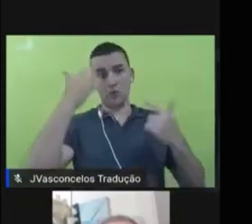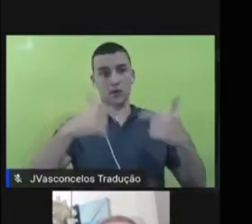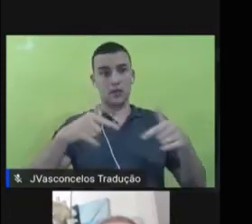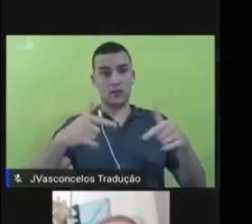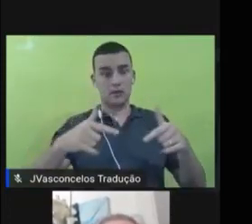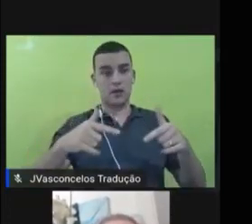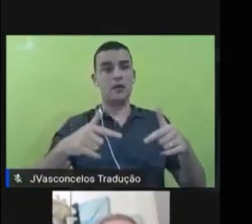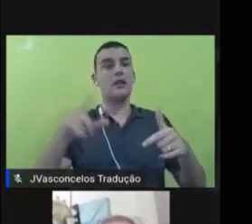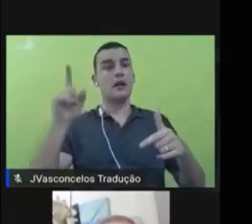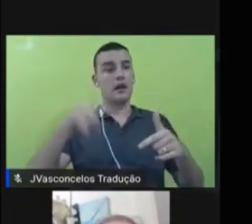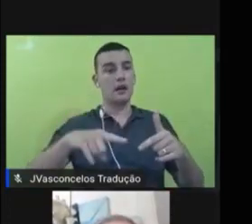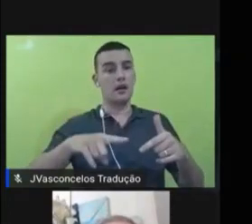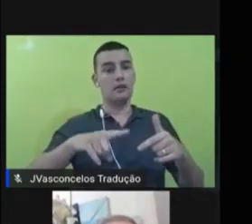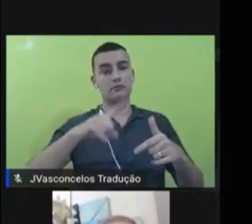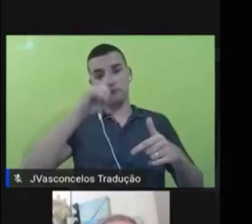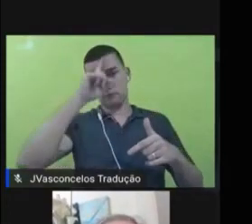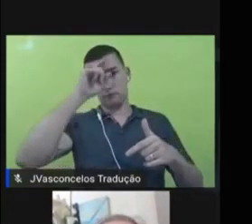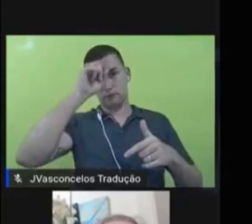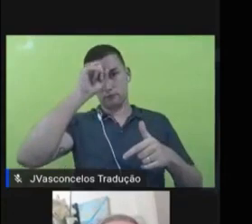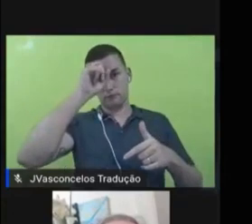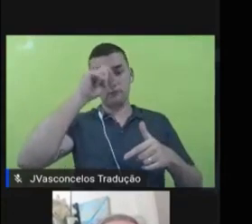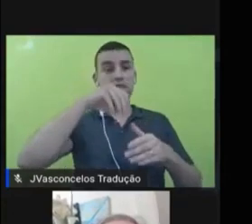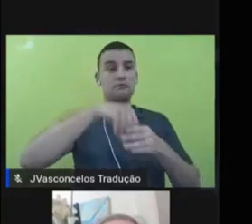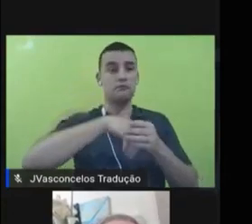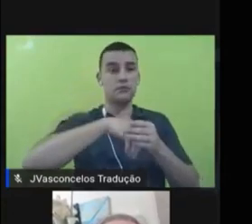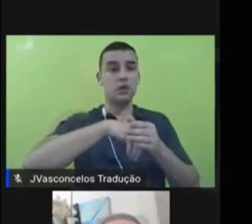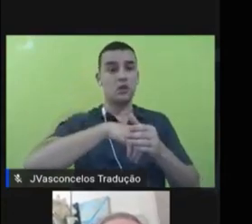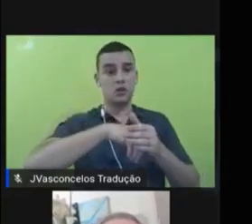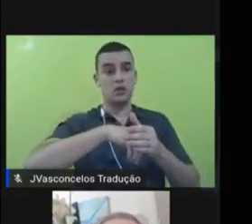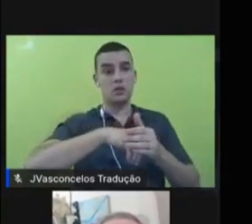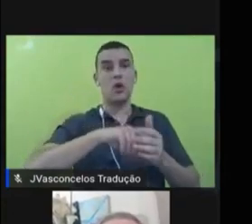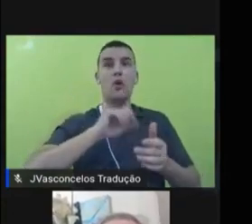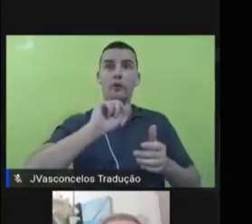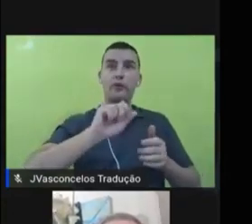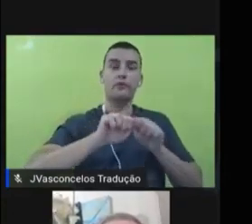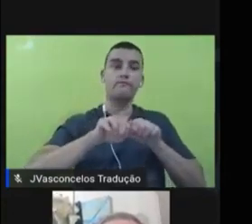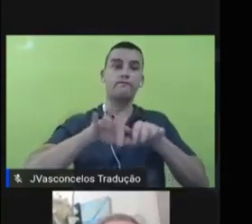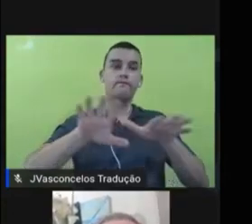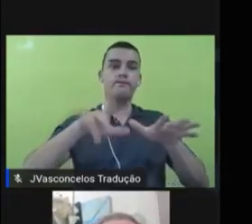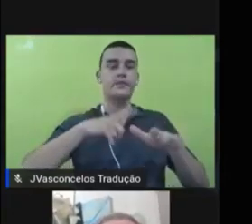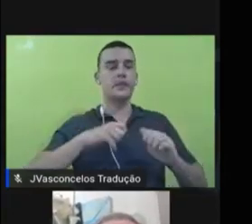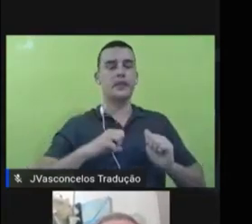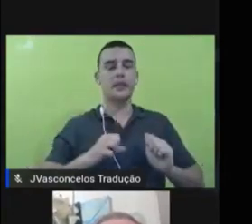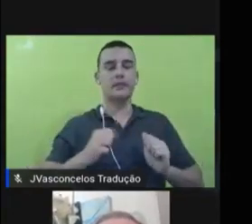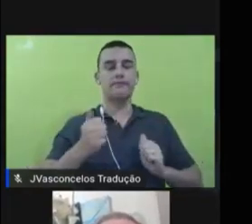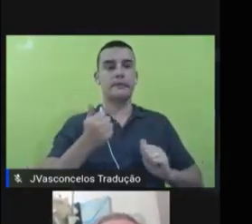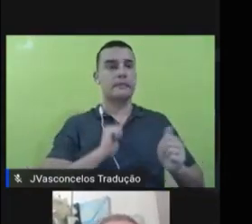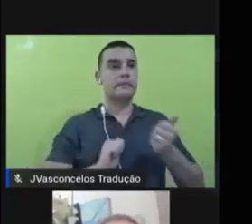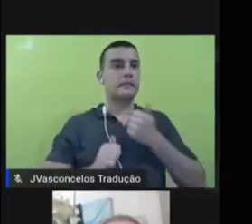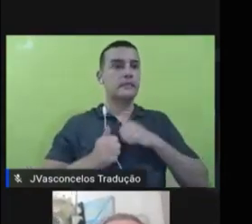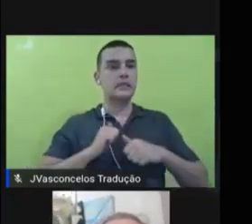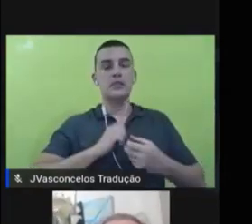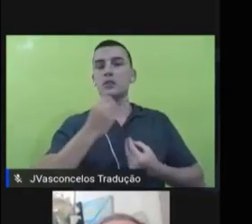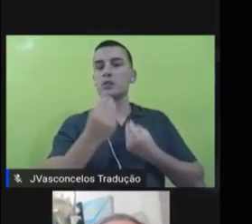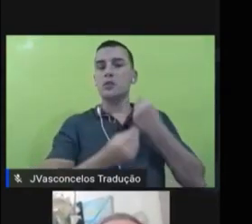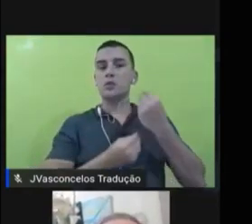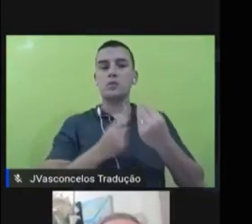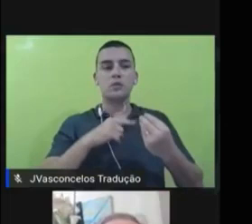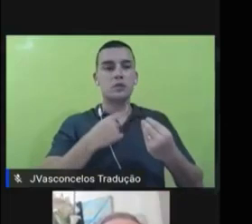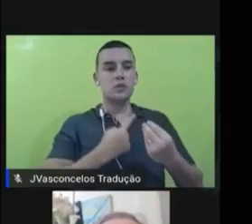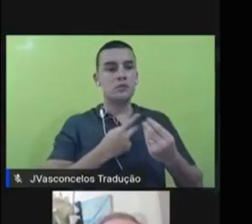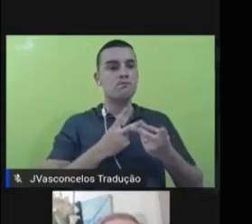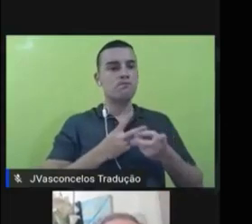APD já trabalha nessa perspectiva hoje que a pandemia tem nos angustiado tanto, como manter o link, né,